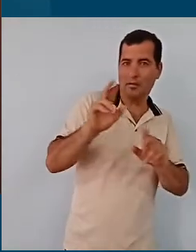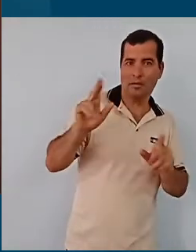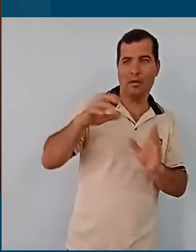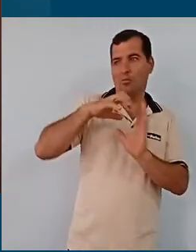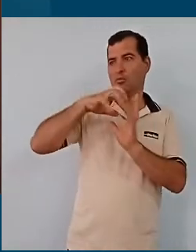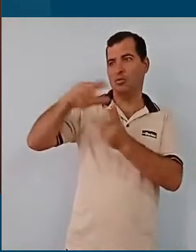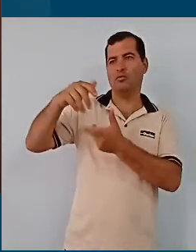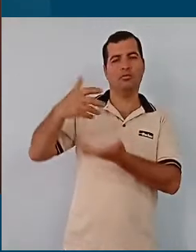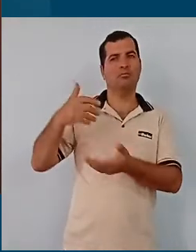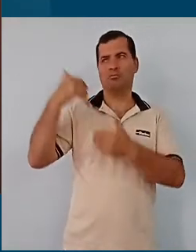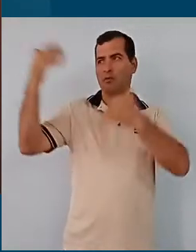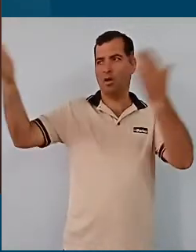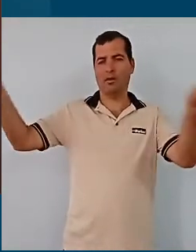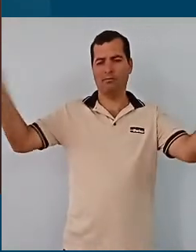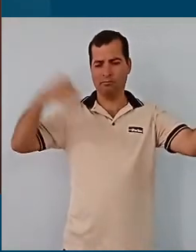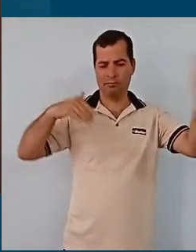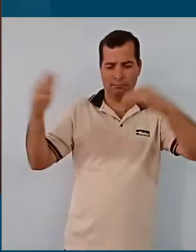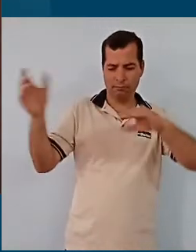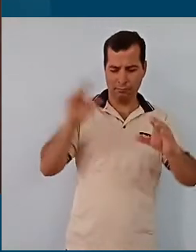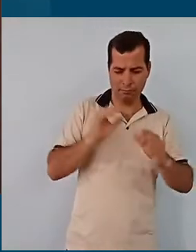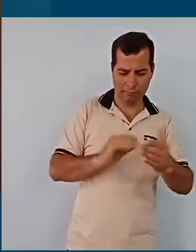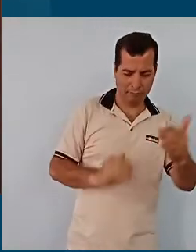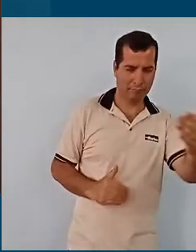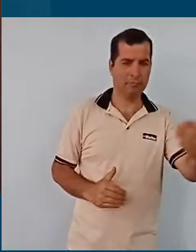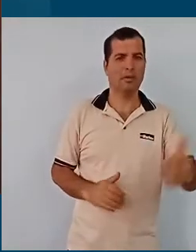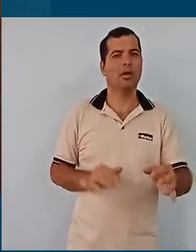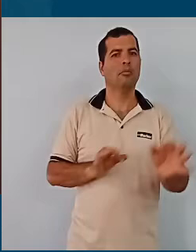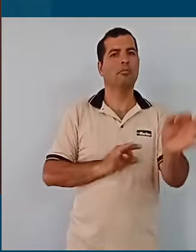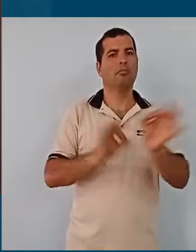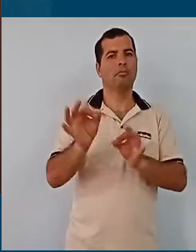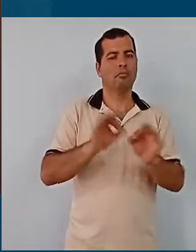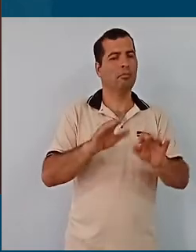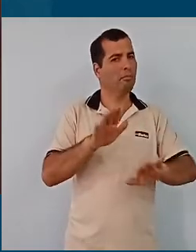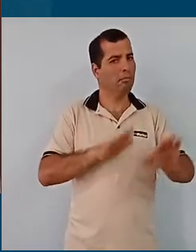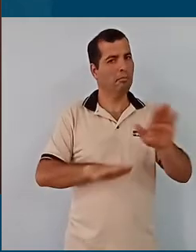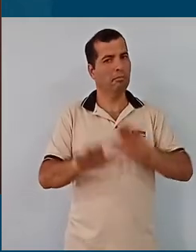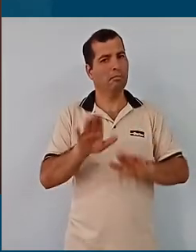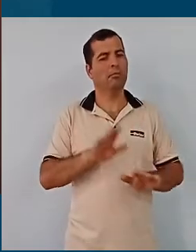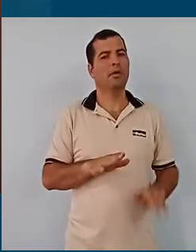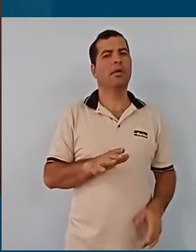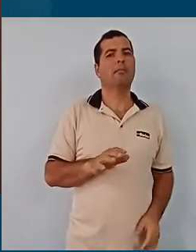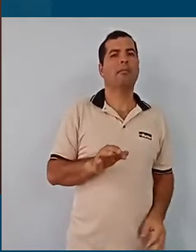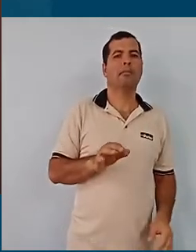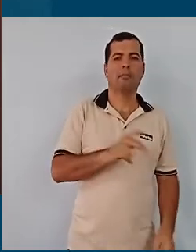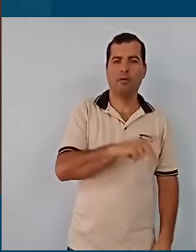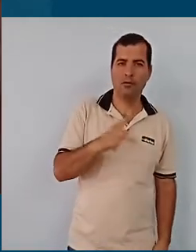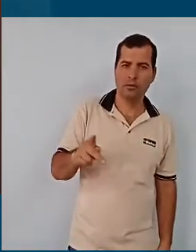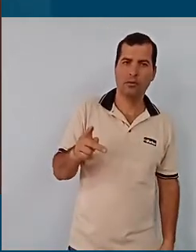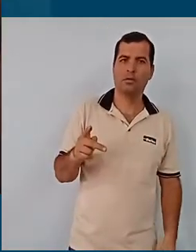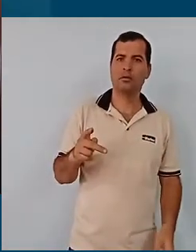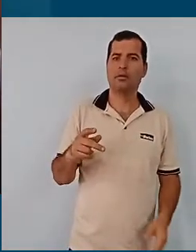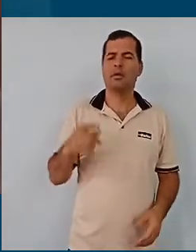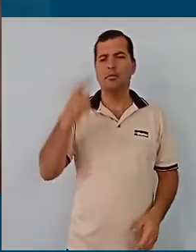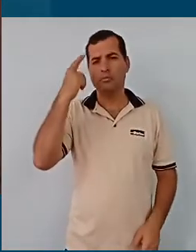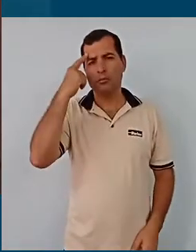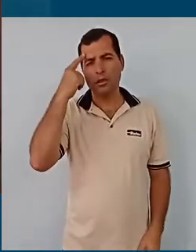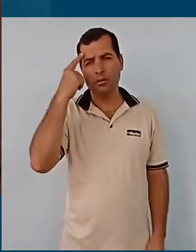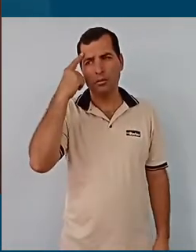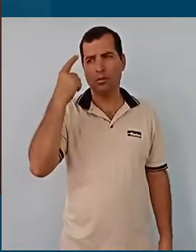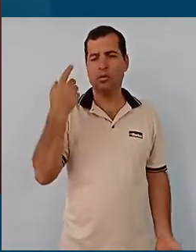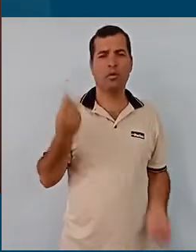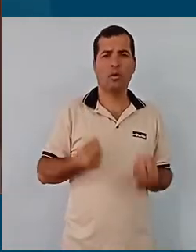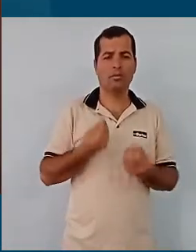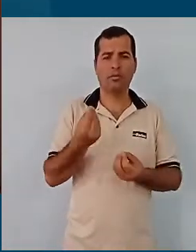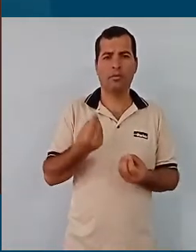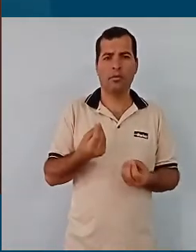afora, de grupos de professores que ousaram se articular para pensar, colocar